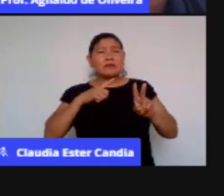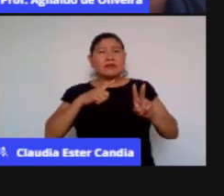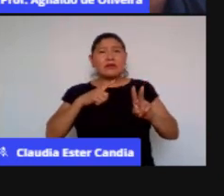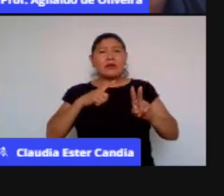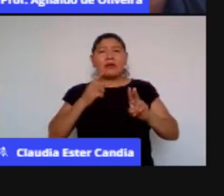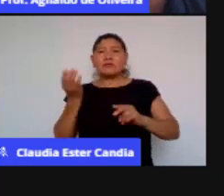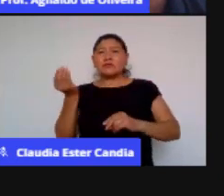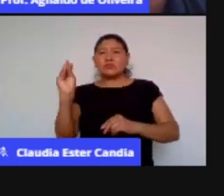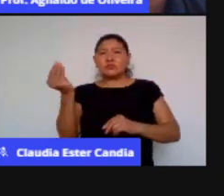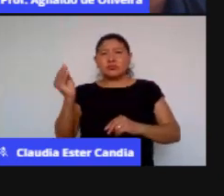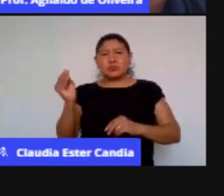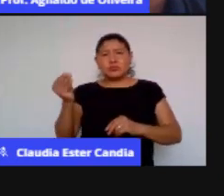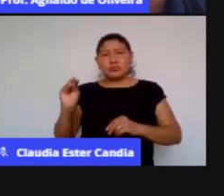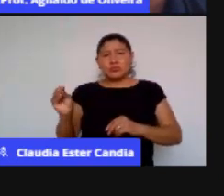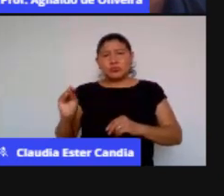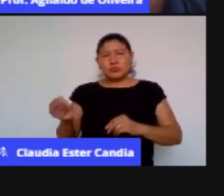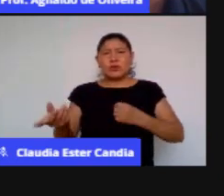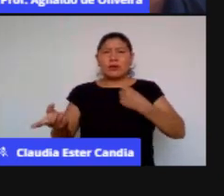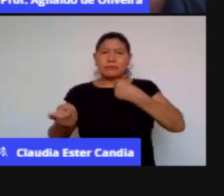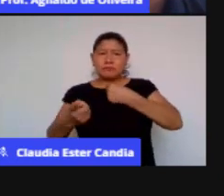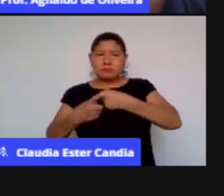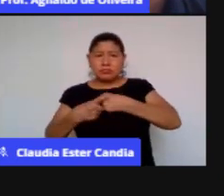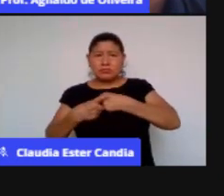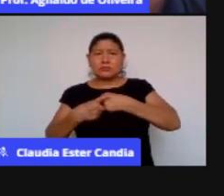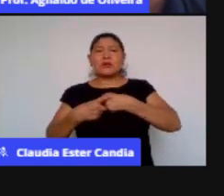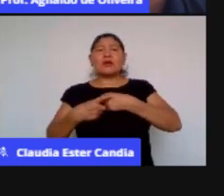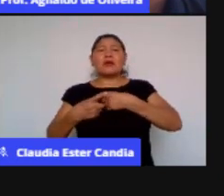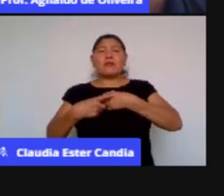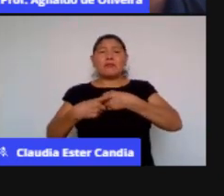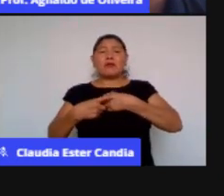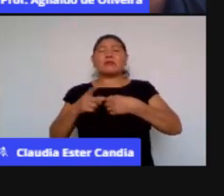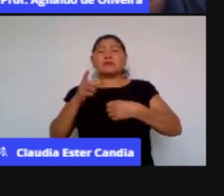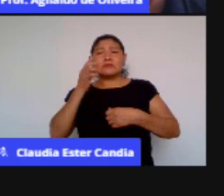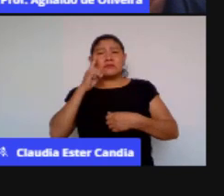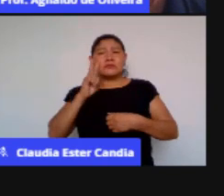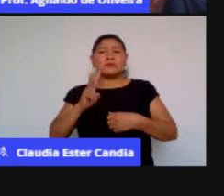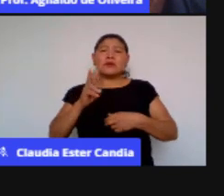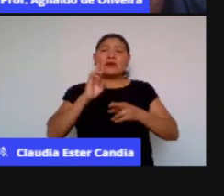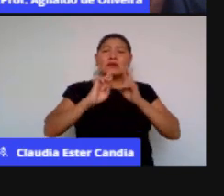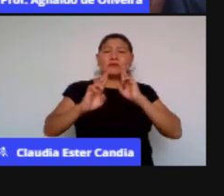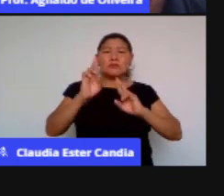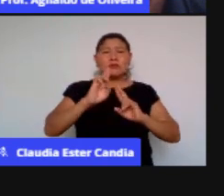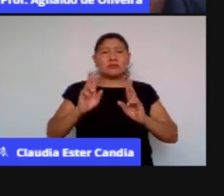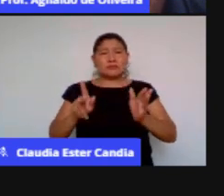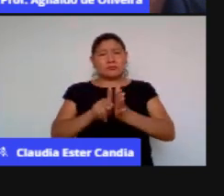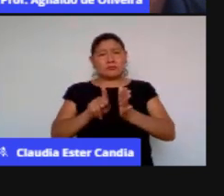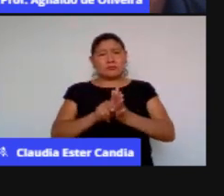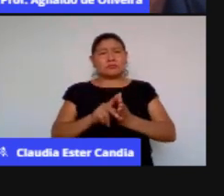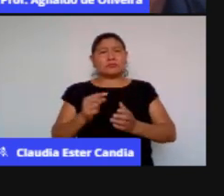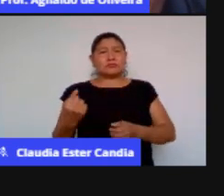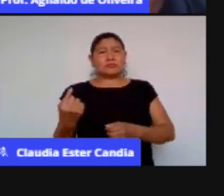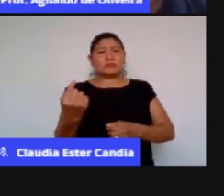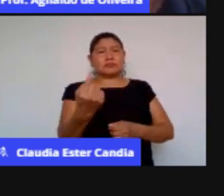colocar as questões lá no próprio chat, que nós vamos estar acompanhando e respondendo essas questões de vocês lá no chat.